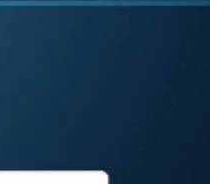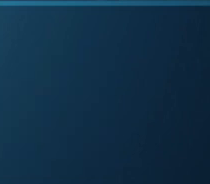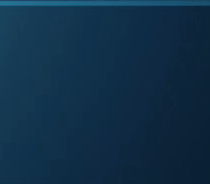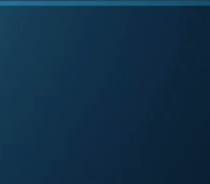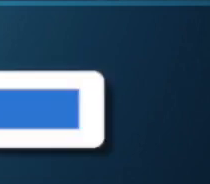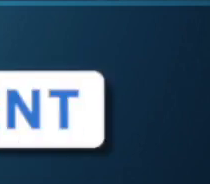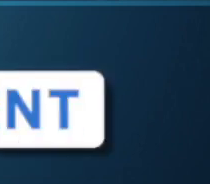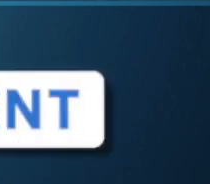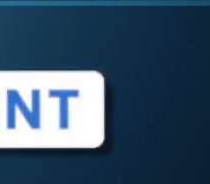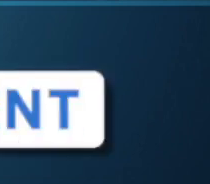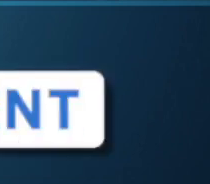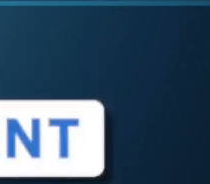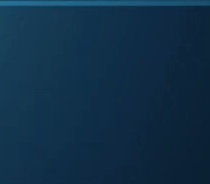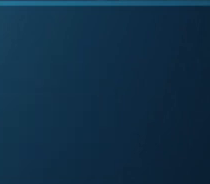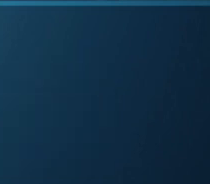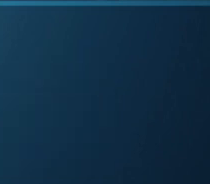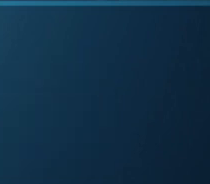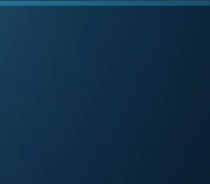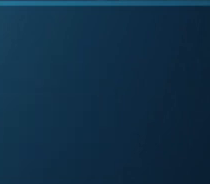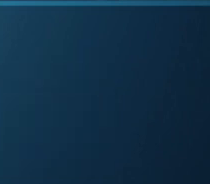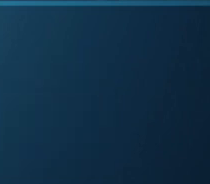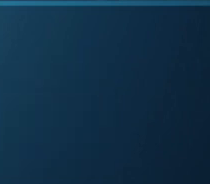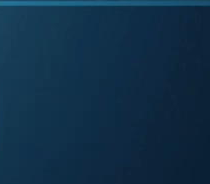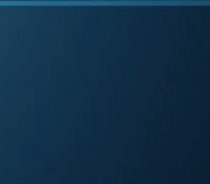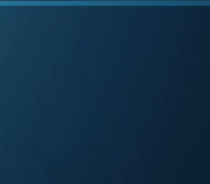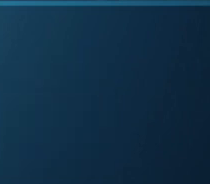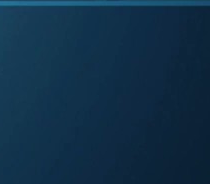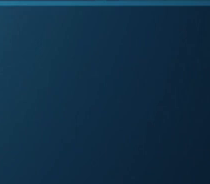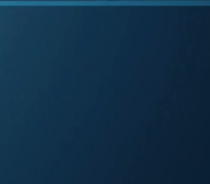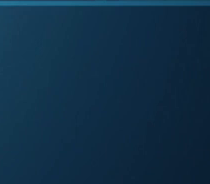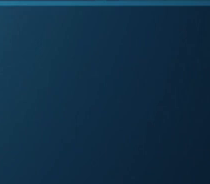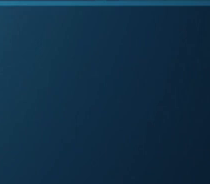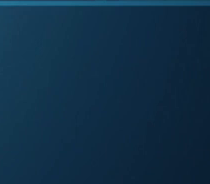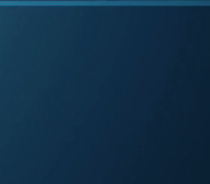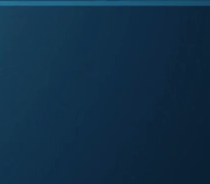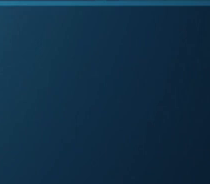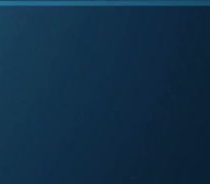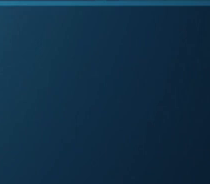notificação. Fo comentário, não faz tutan, ba media social, siraseluk.